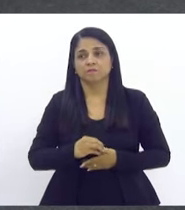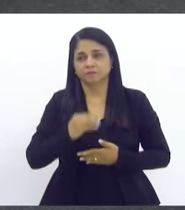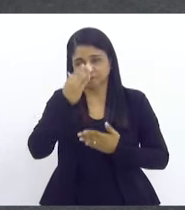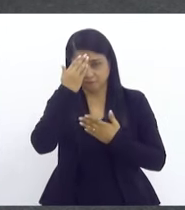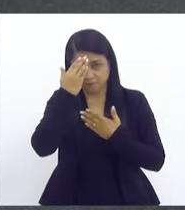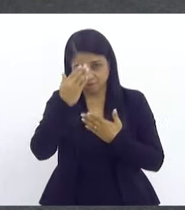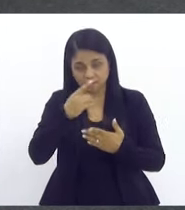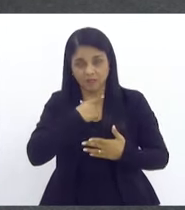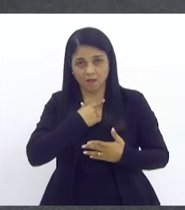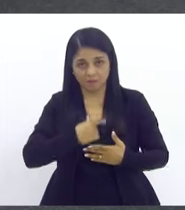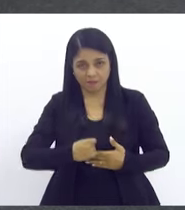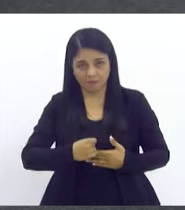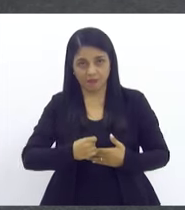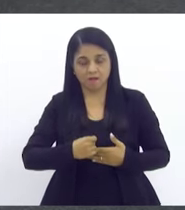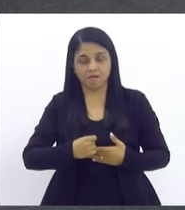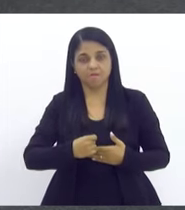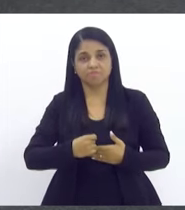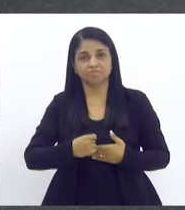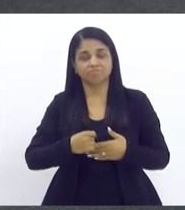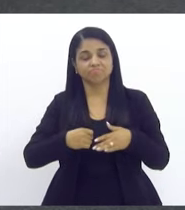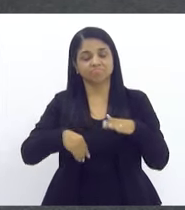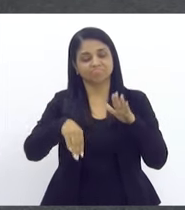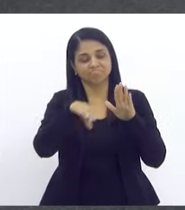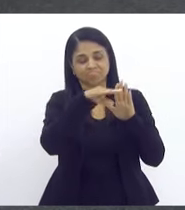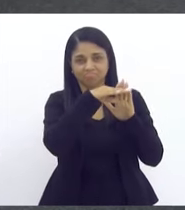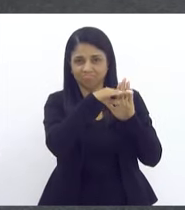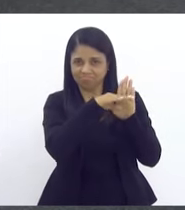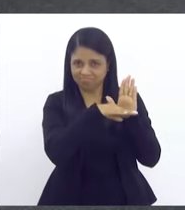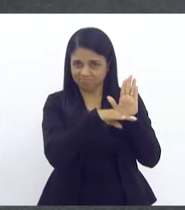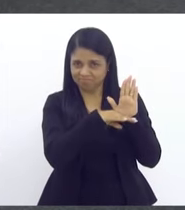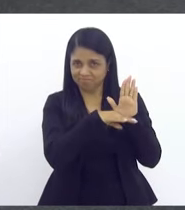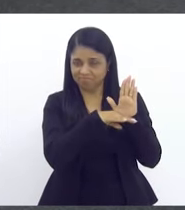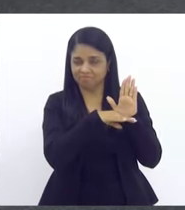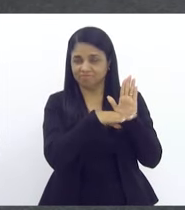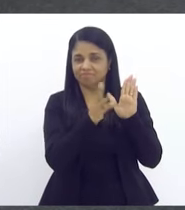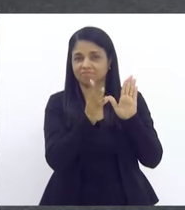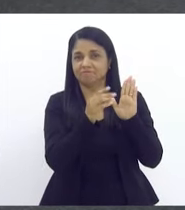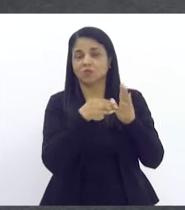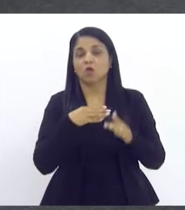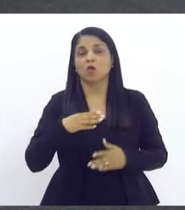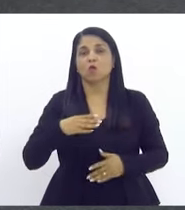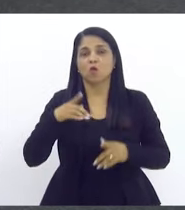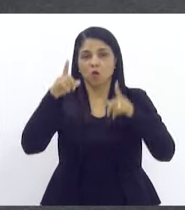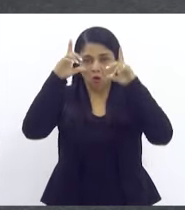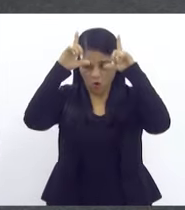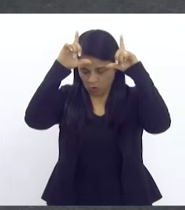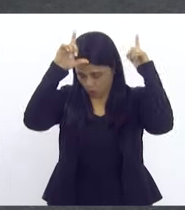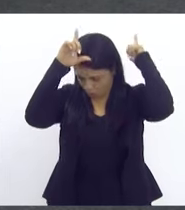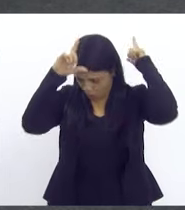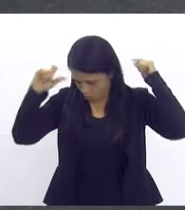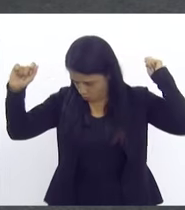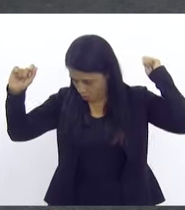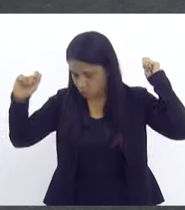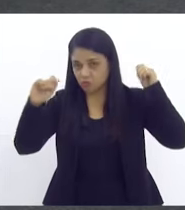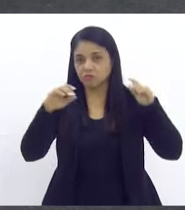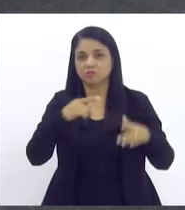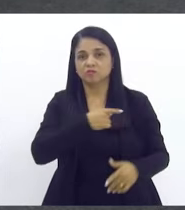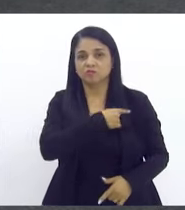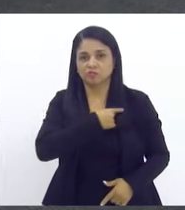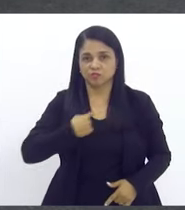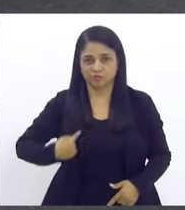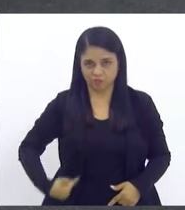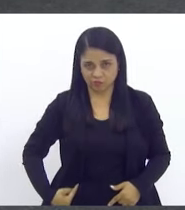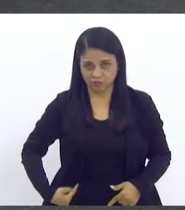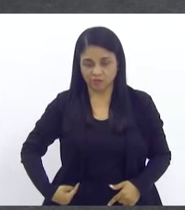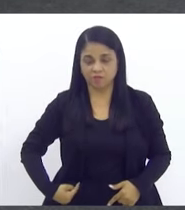agradecer a medalha que Vossa Excelência colocou na pauta para cônsul chinês. Acho que esse trabalho é primoroso, já falei para